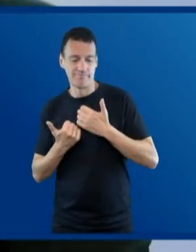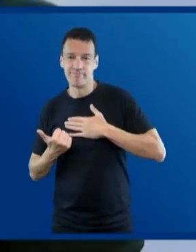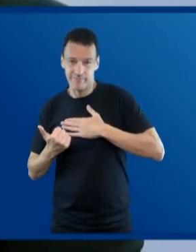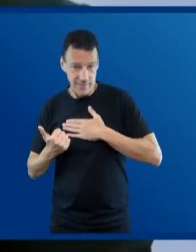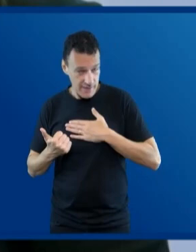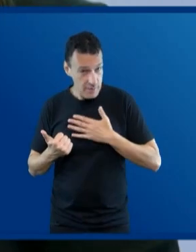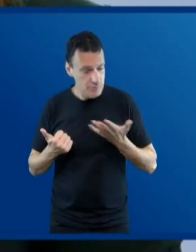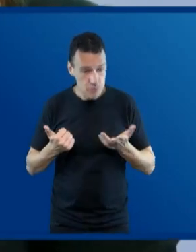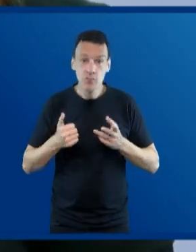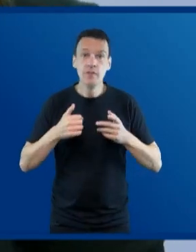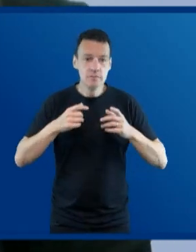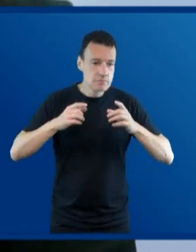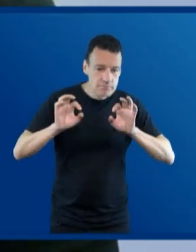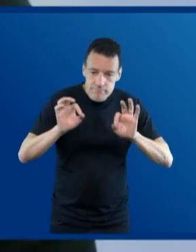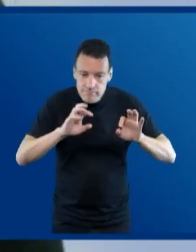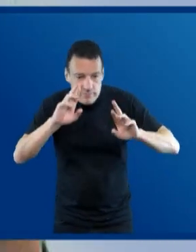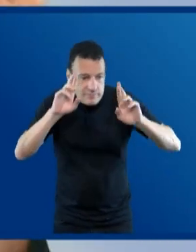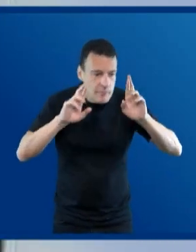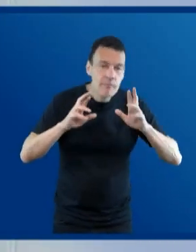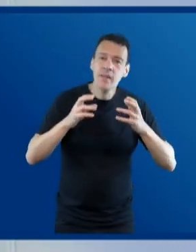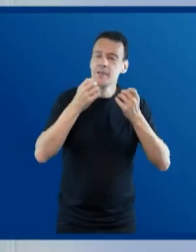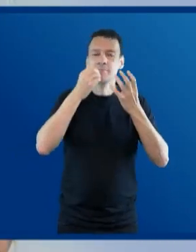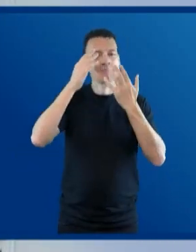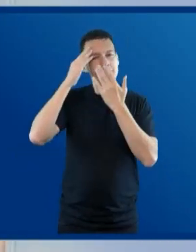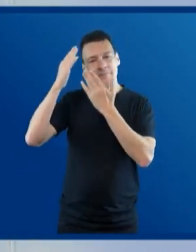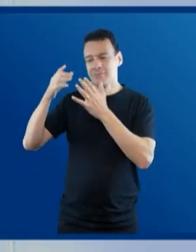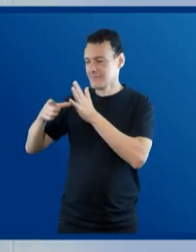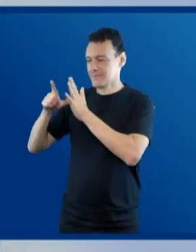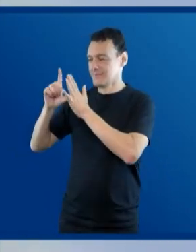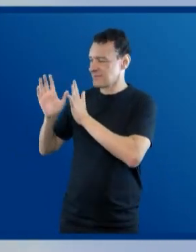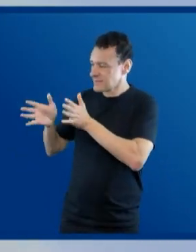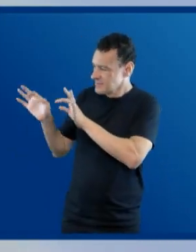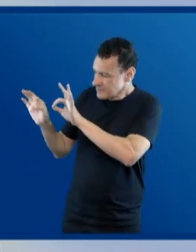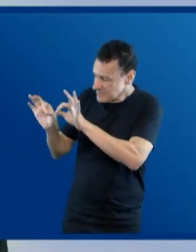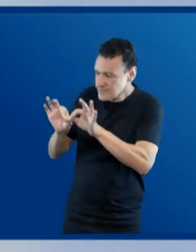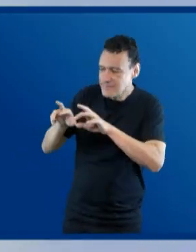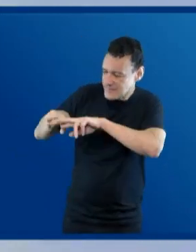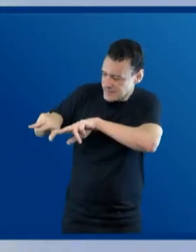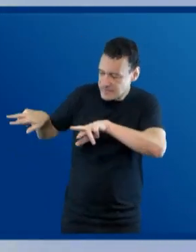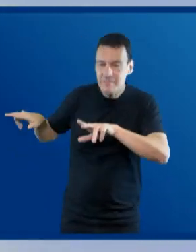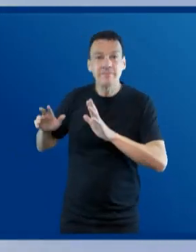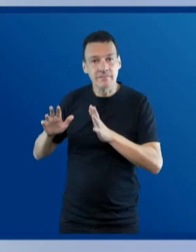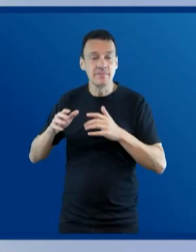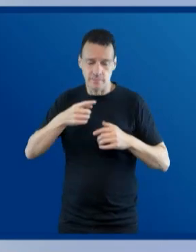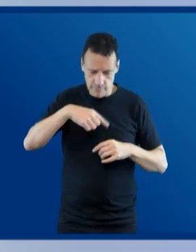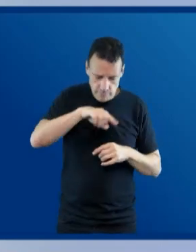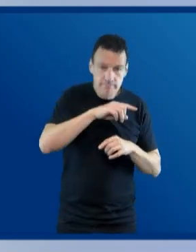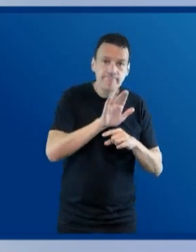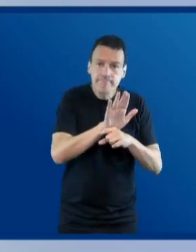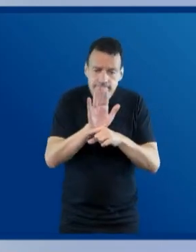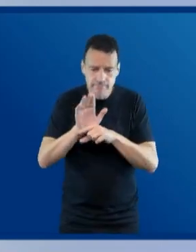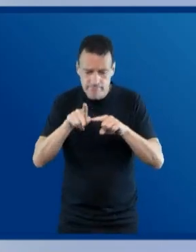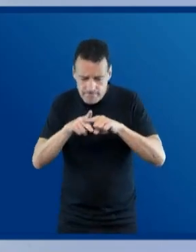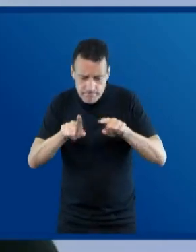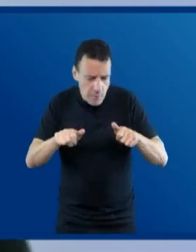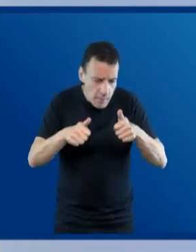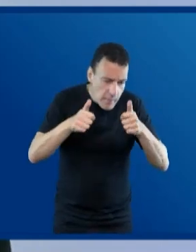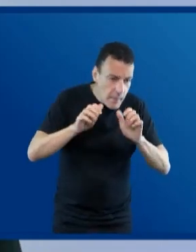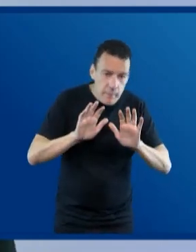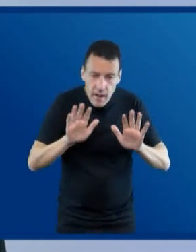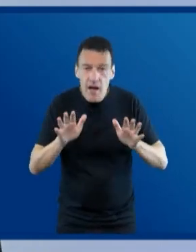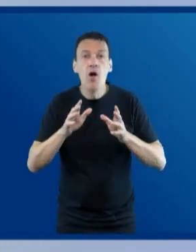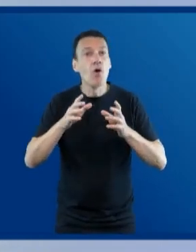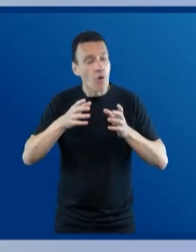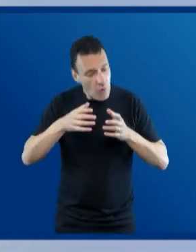foi muito bem pavimentado. Então, a gente vai melhorar o que precisar ser melhorado, vamos dar continuidade e vamos